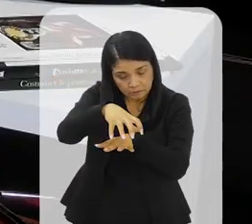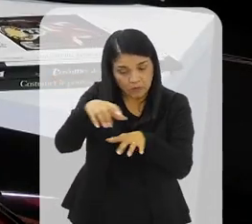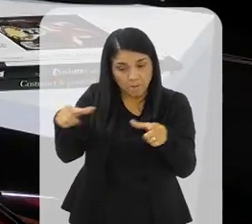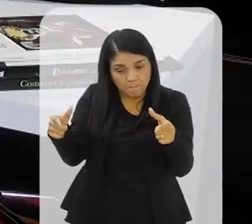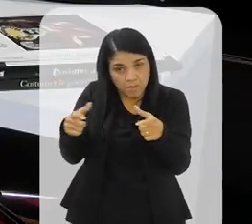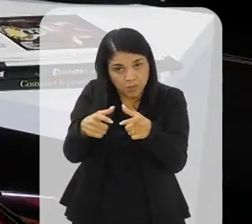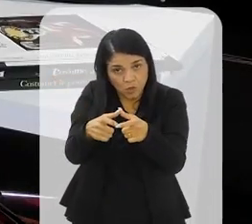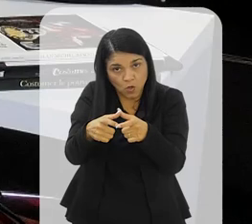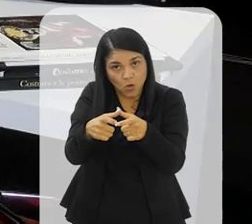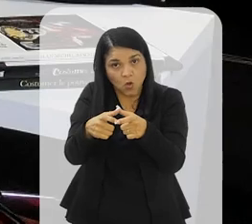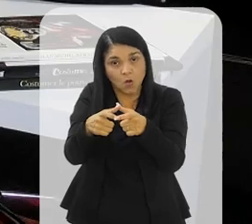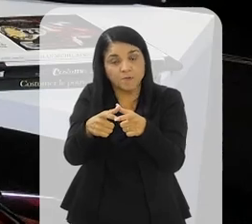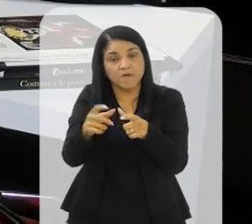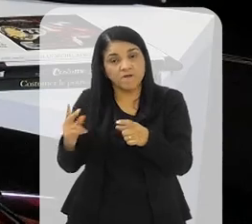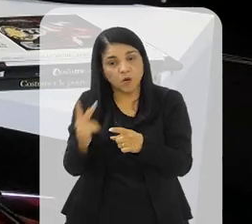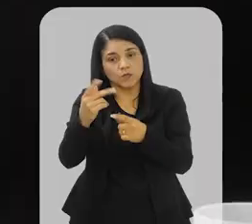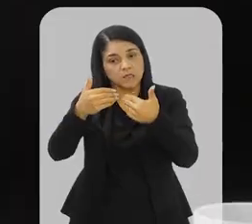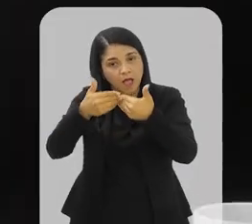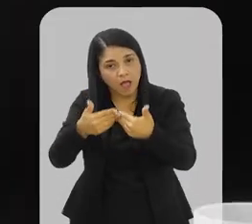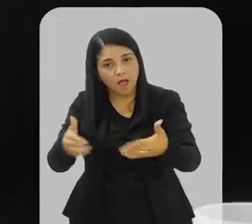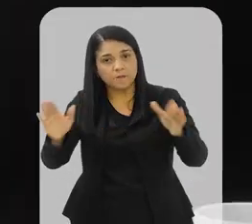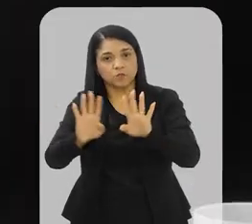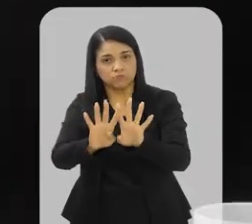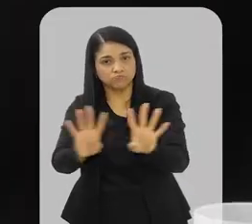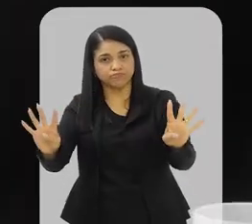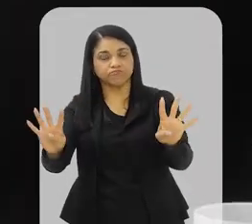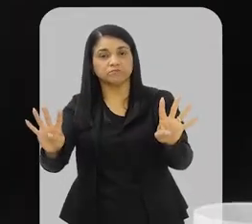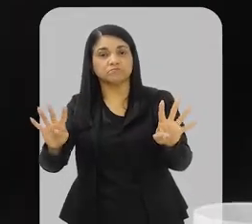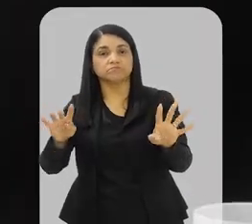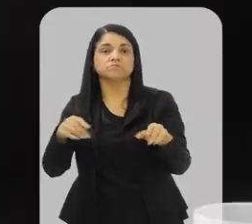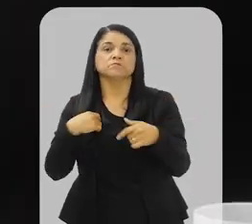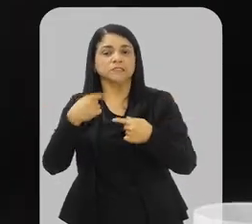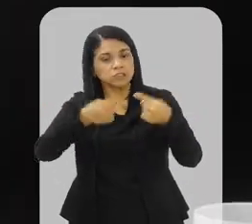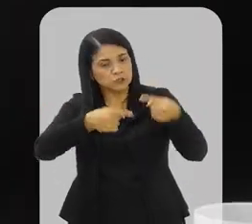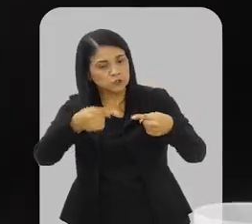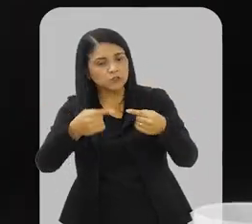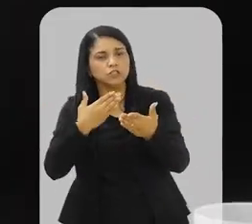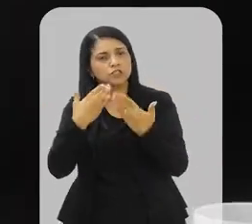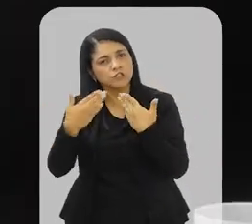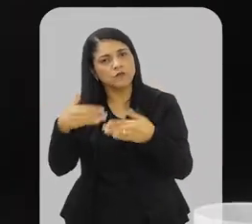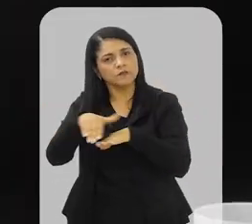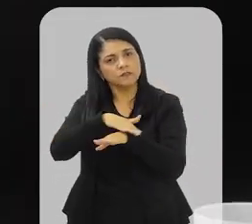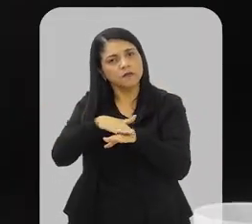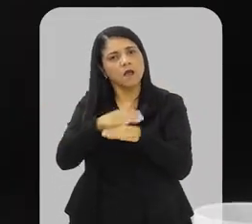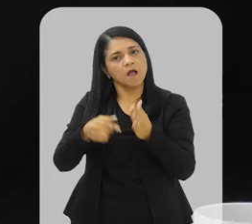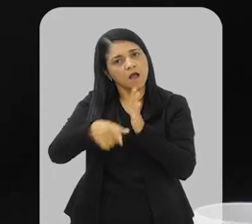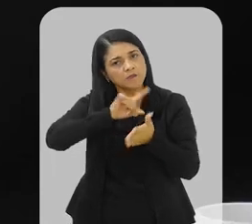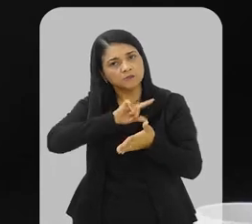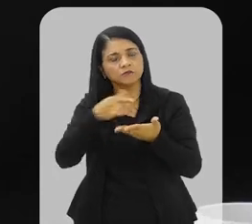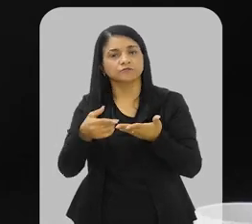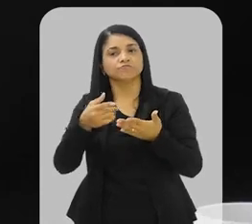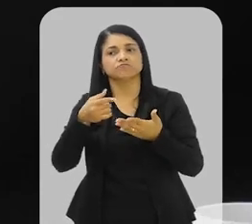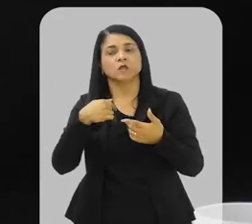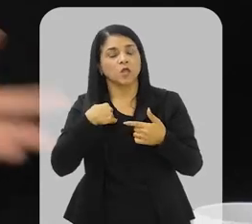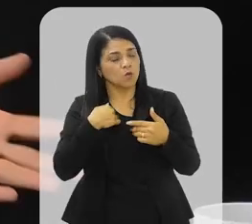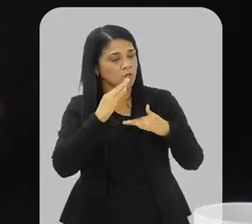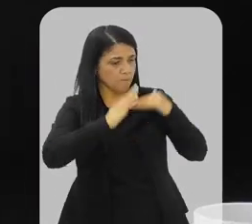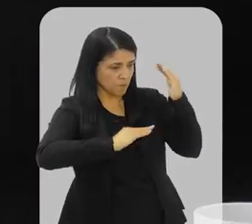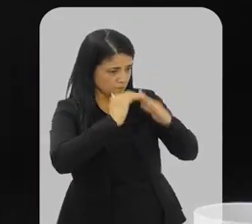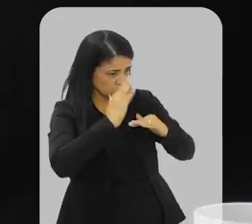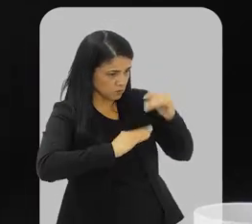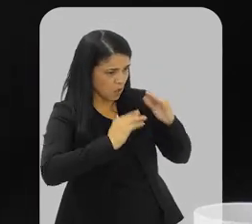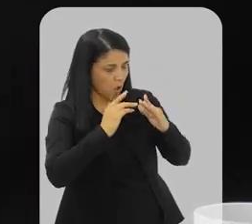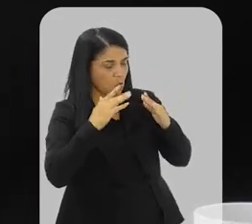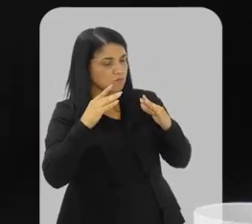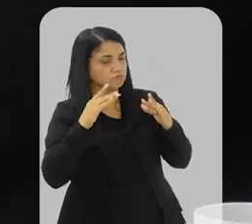o carnavales também acha que o tripé tem que ser menor para valorizar a abertura da escola a gente tem que pensar no tripé menor Acho que essas discussões